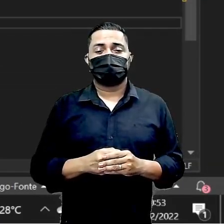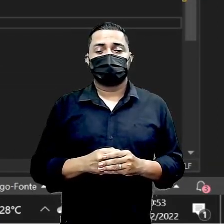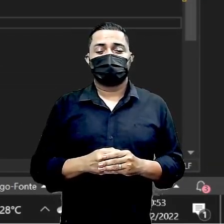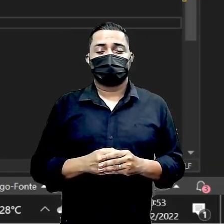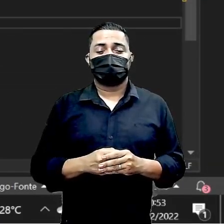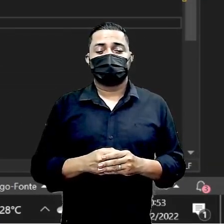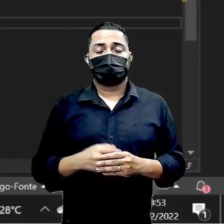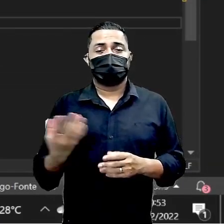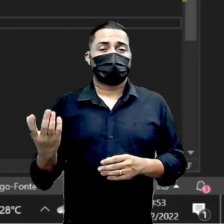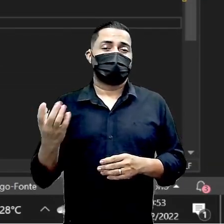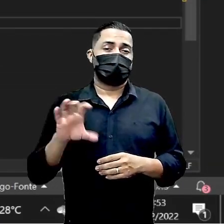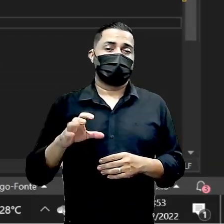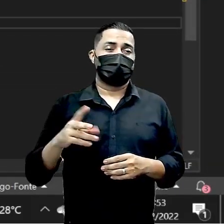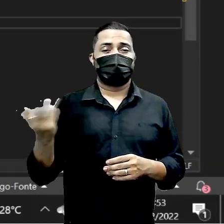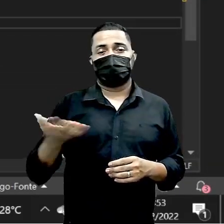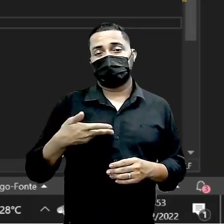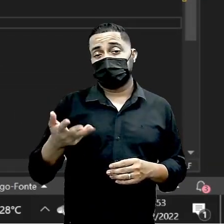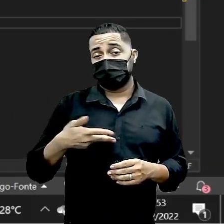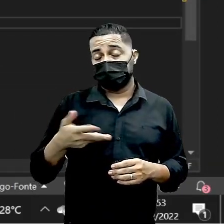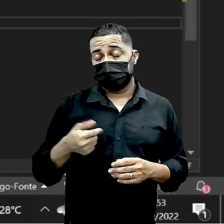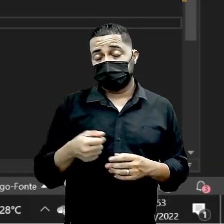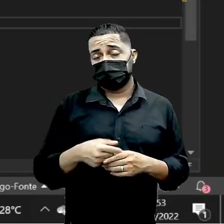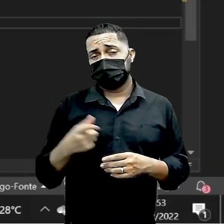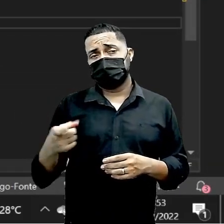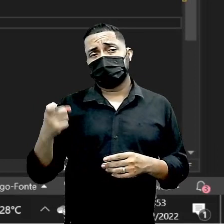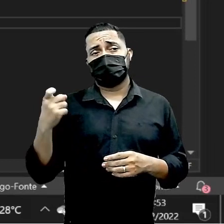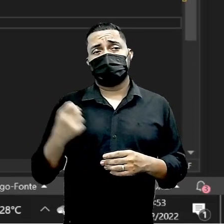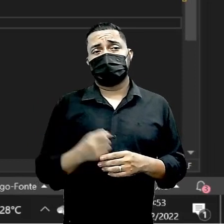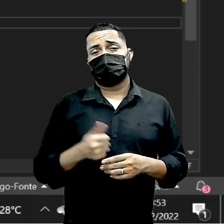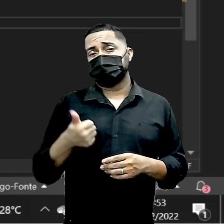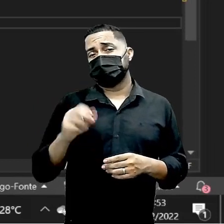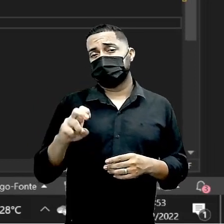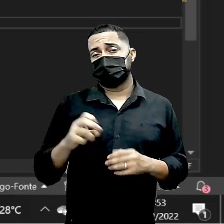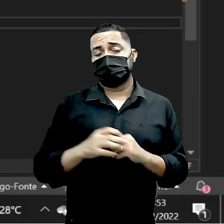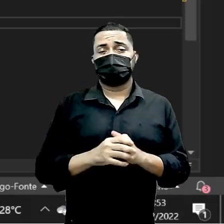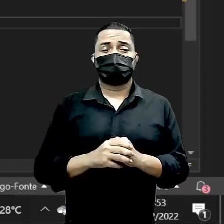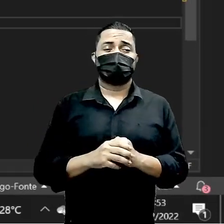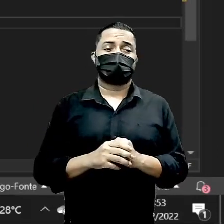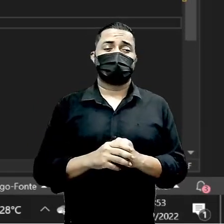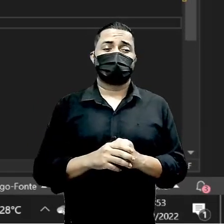E vamos aplicar uma velocidade para esse tiro de 15.